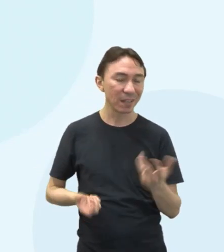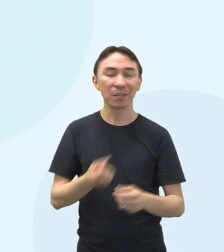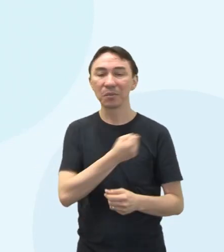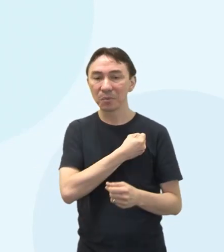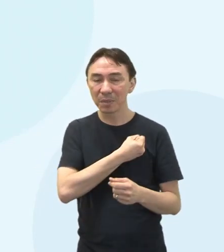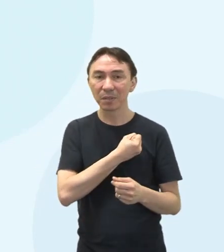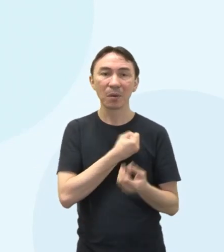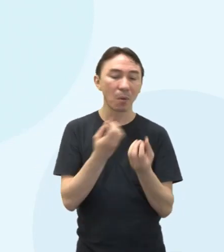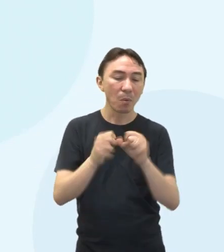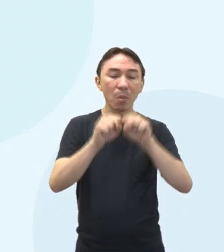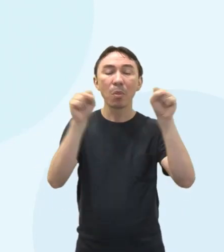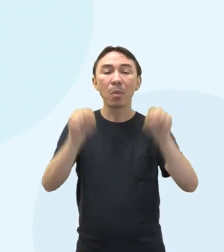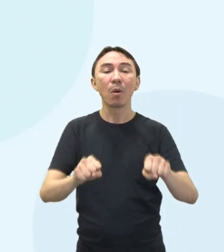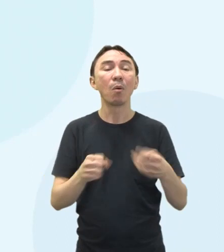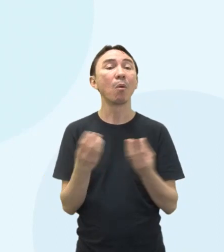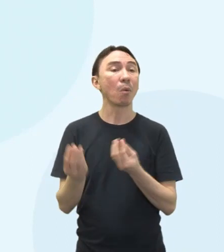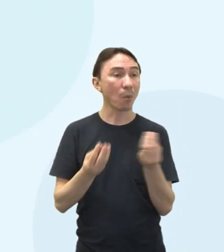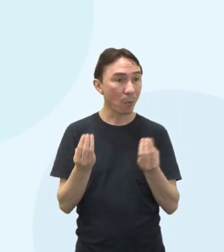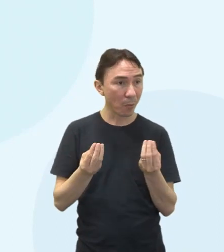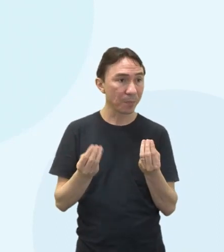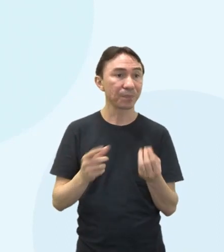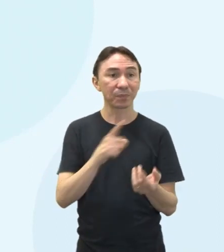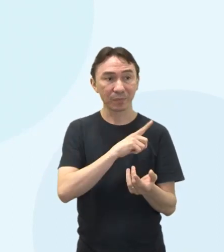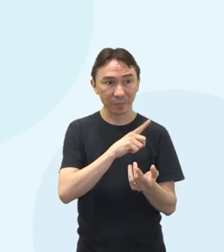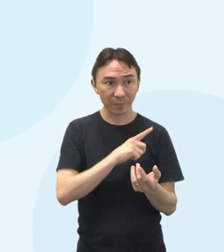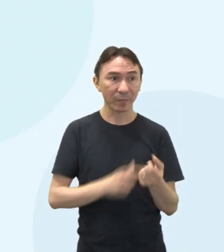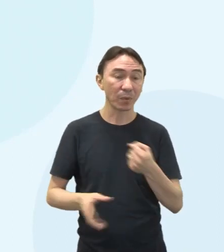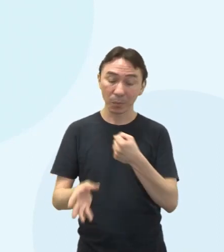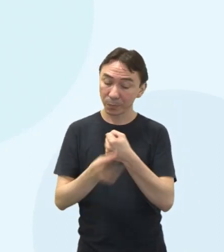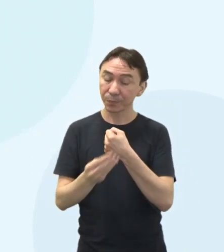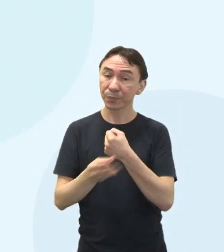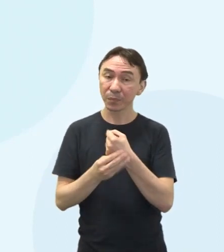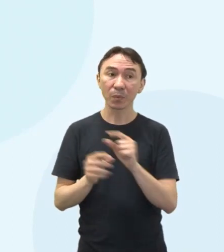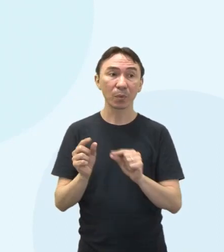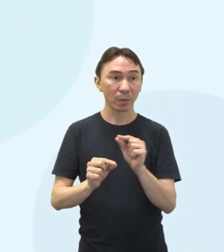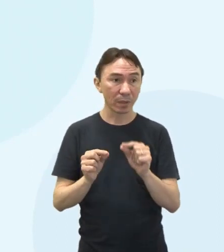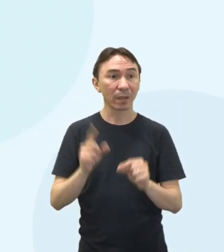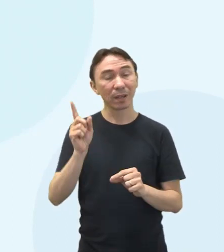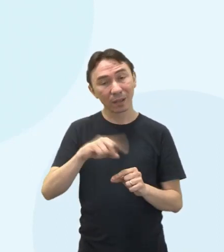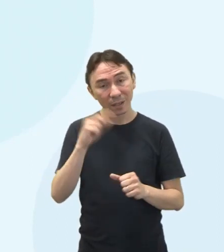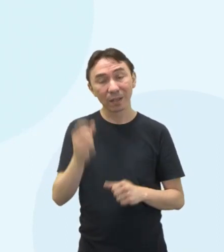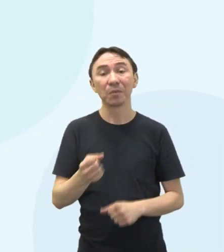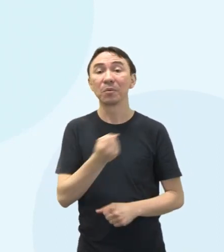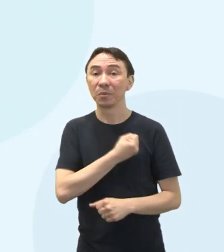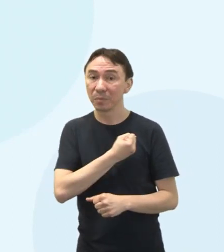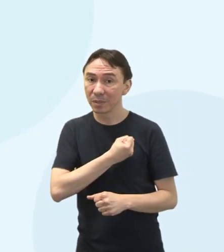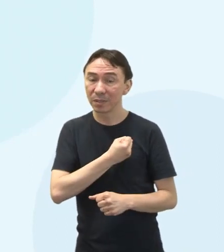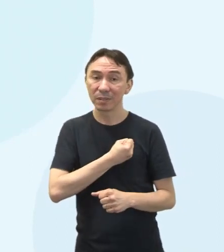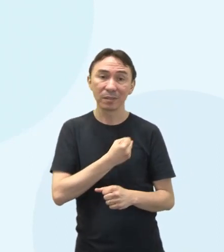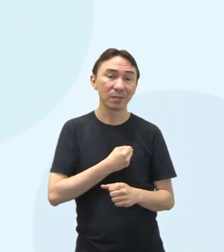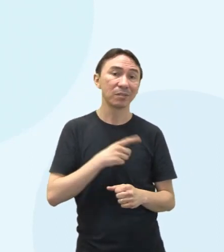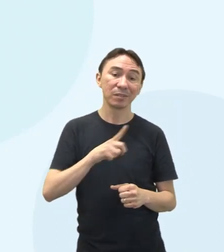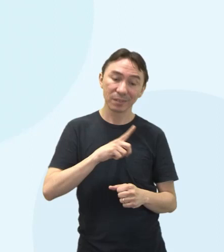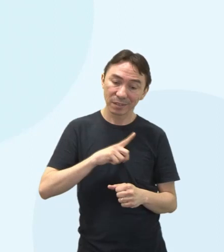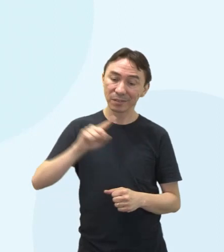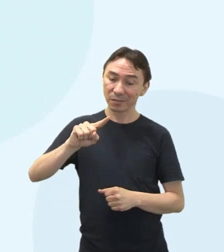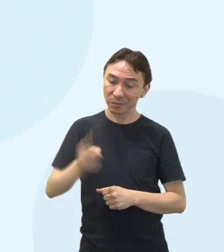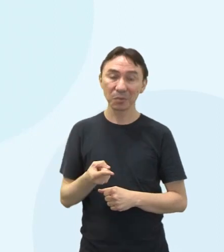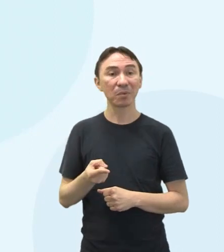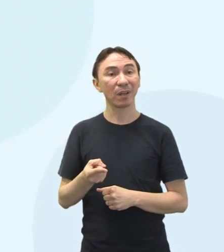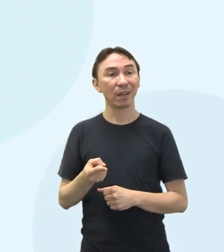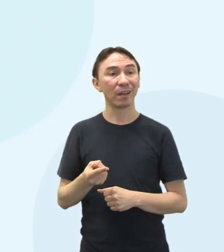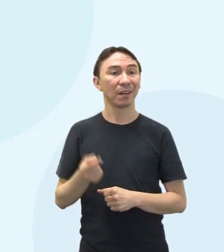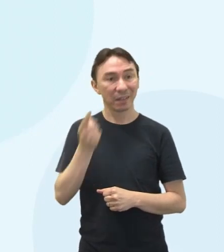é um objeto de conhecimento dessa habilidade seria o sistema de numeração decimal envolvendo a leitura e escrita